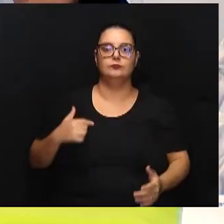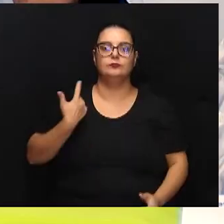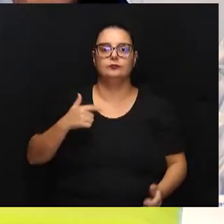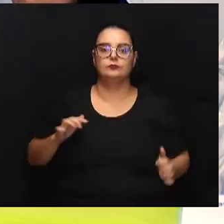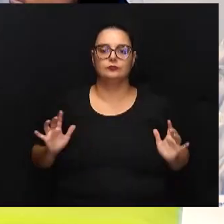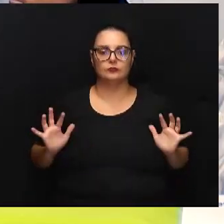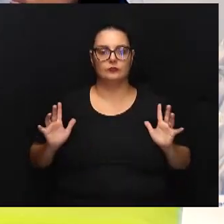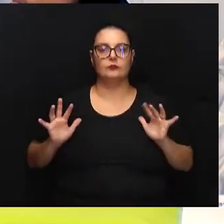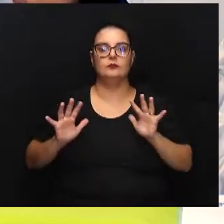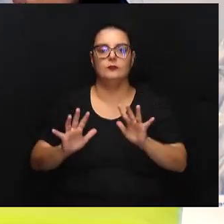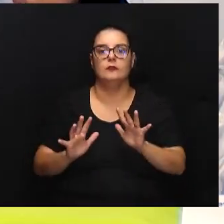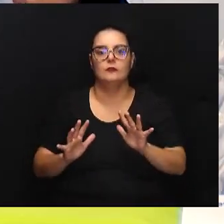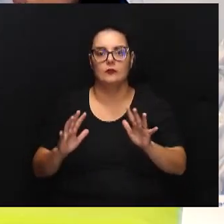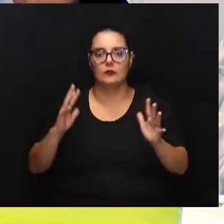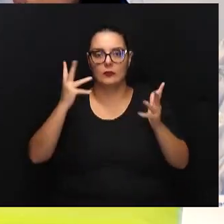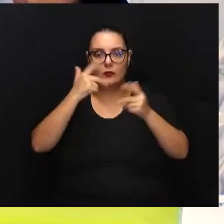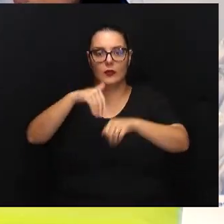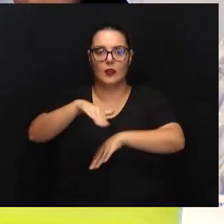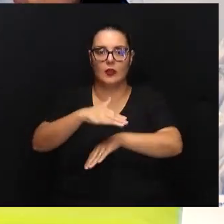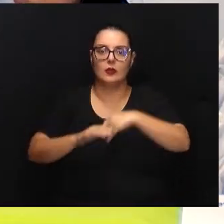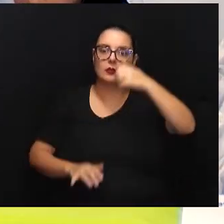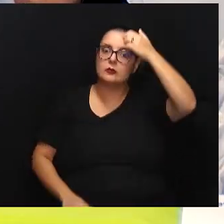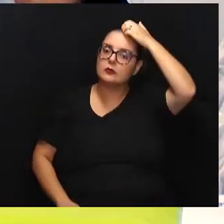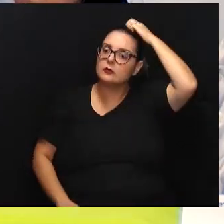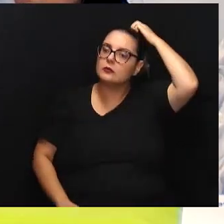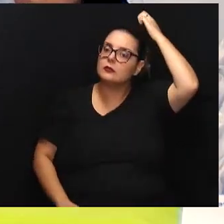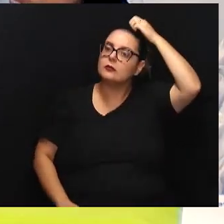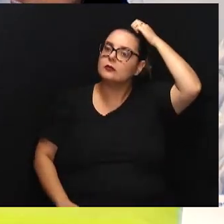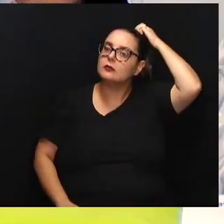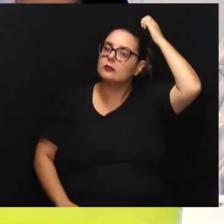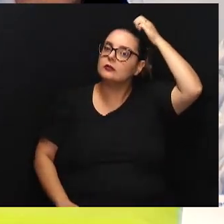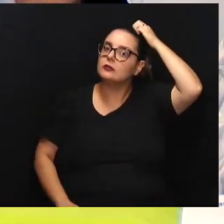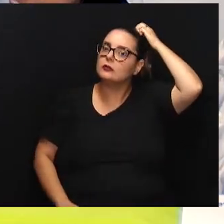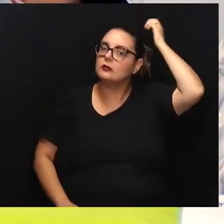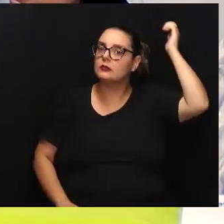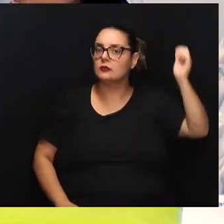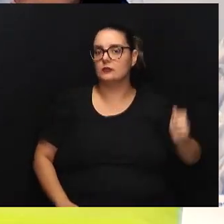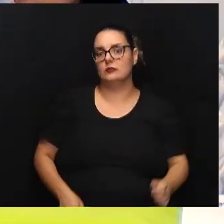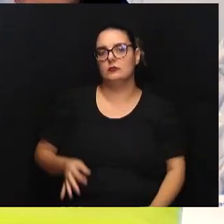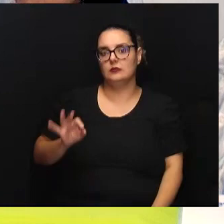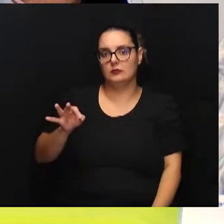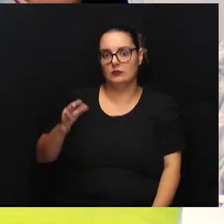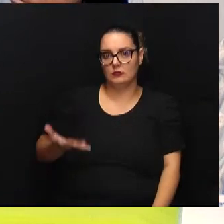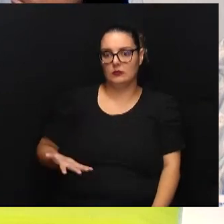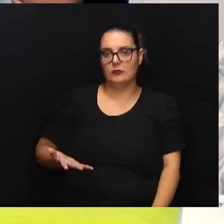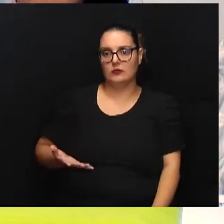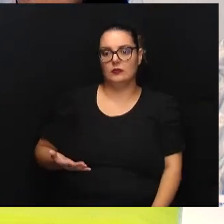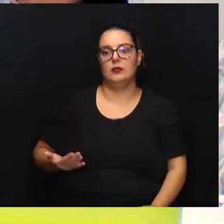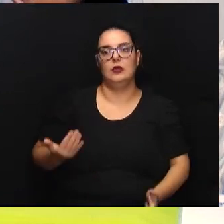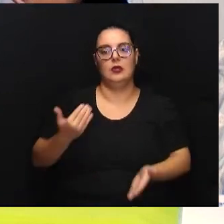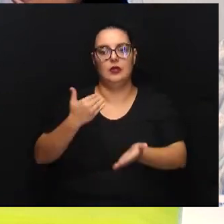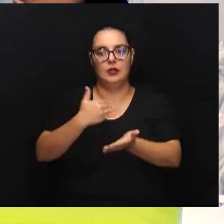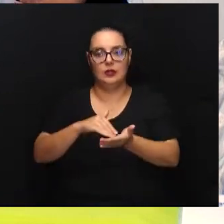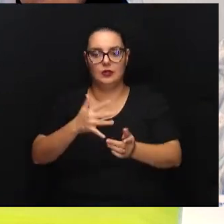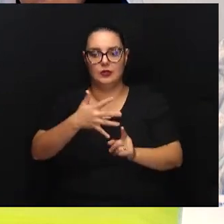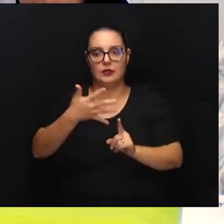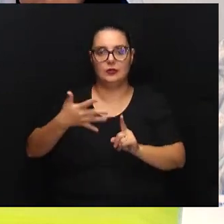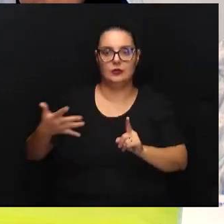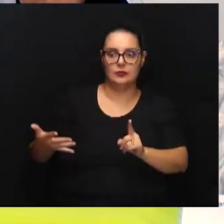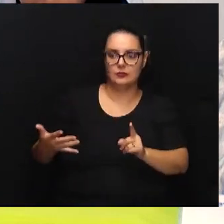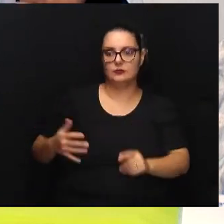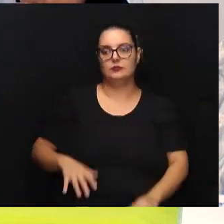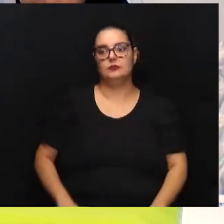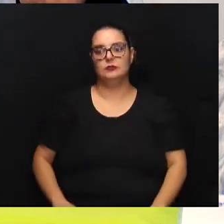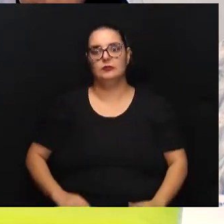mas que, sem dúvida nenhuma, as secretarias LGBTs dos partidos, a UNA, são todos